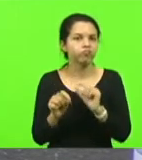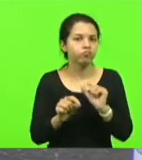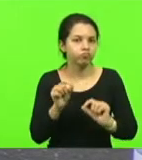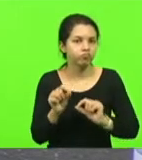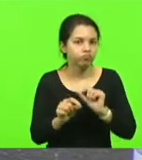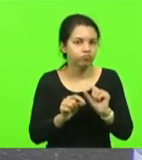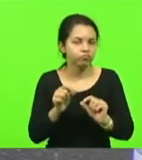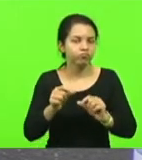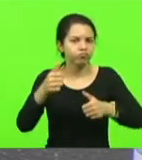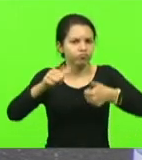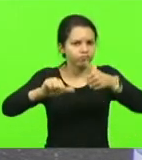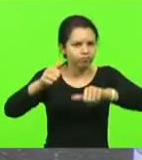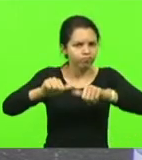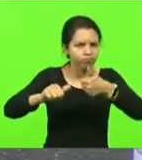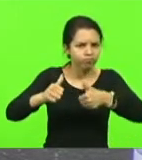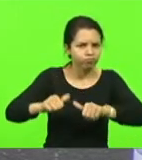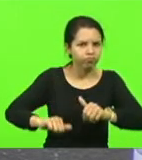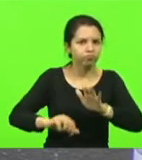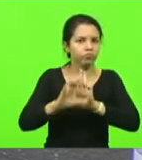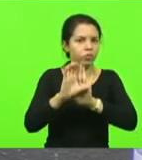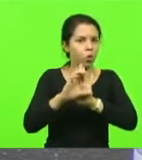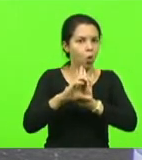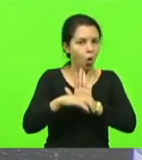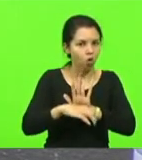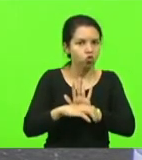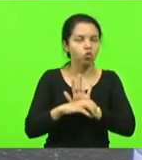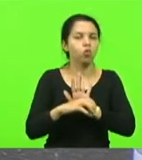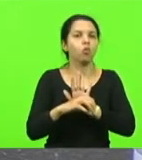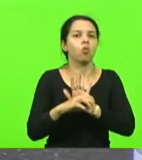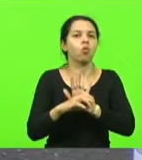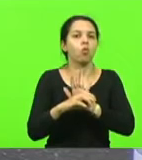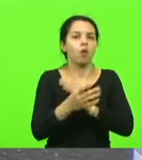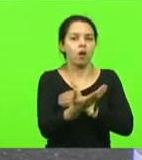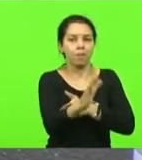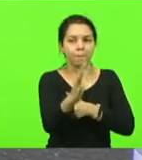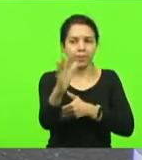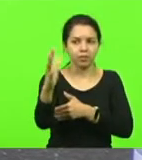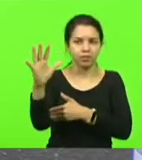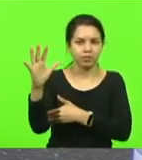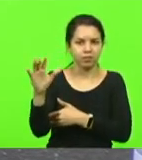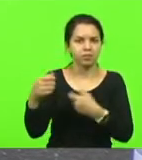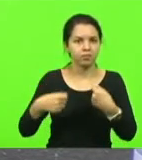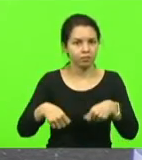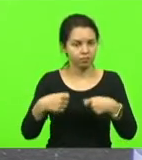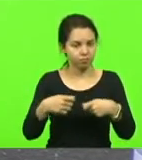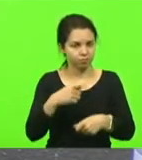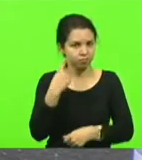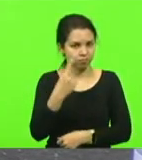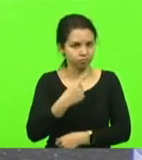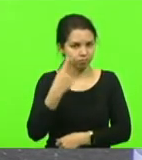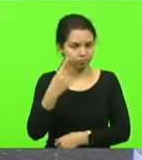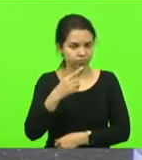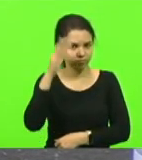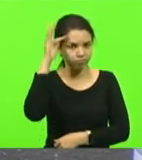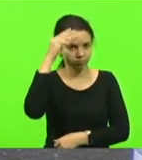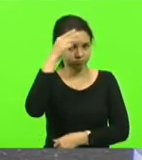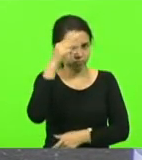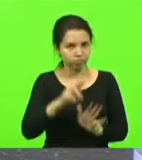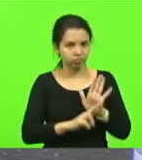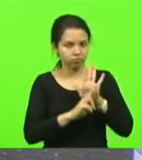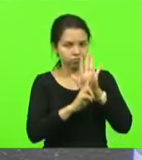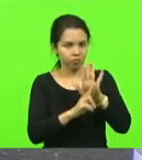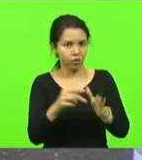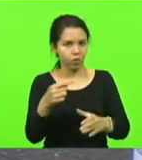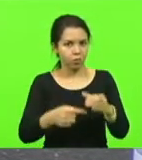Código Ambiental. Deputado Fabiano, que representa a Comissão de Meio Ambiente.